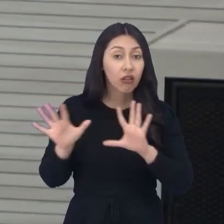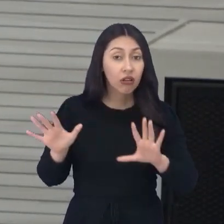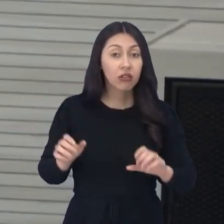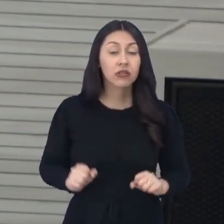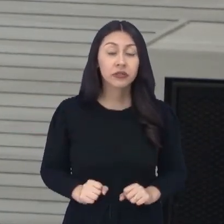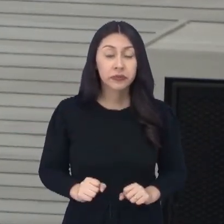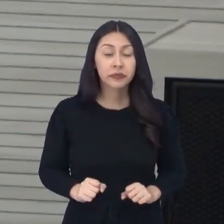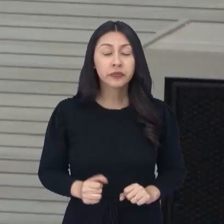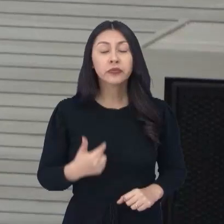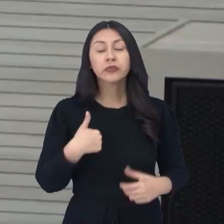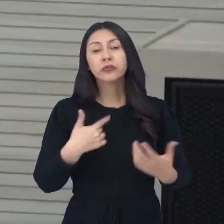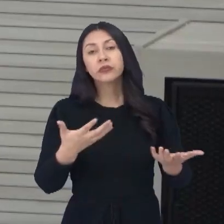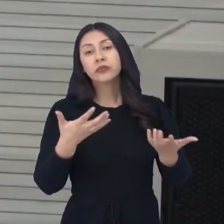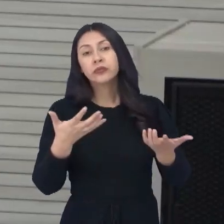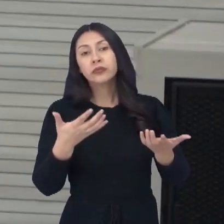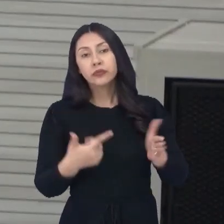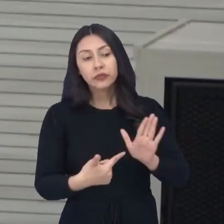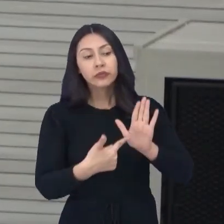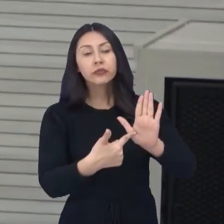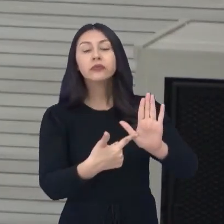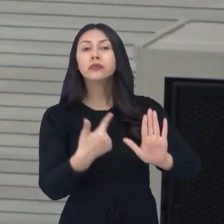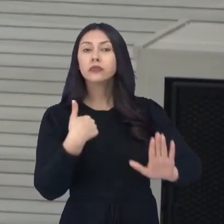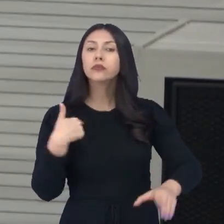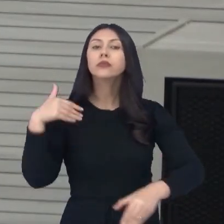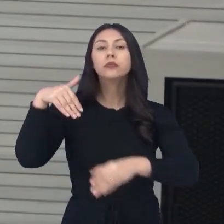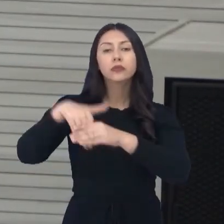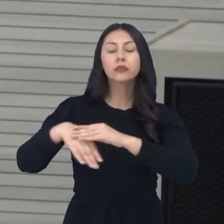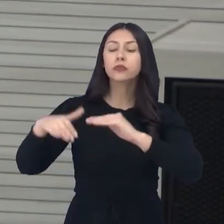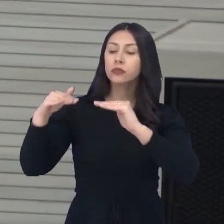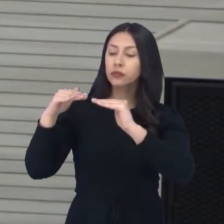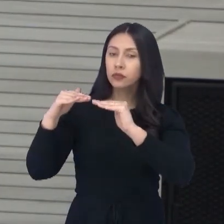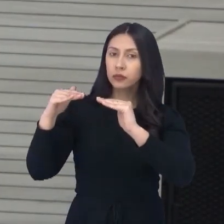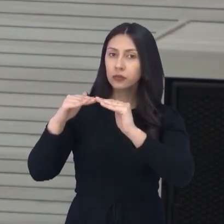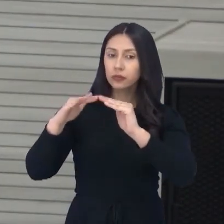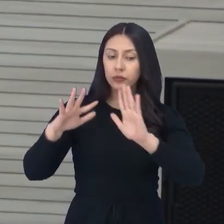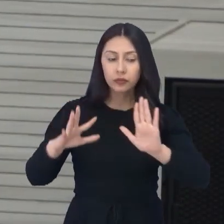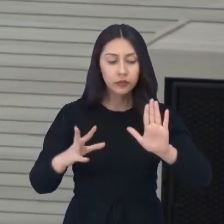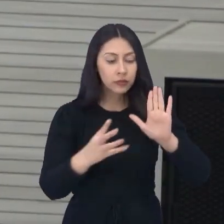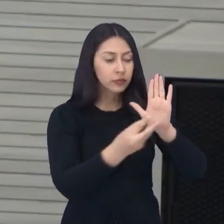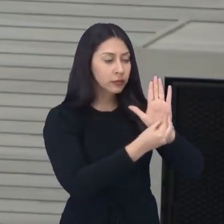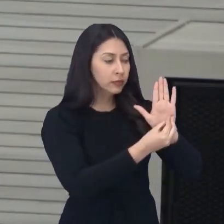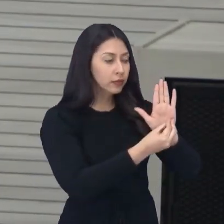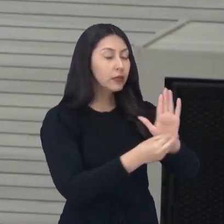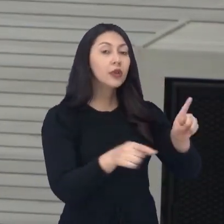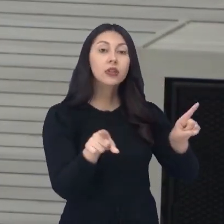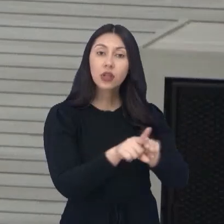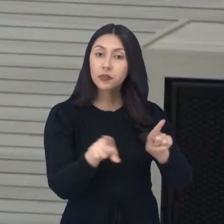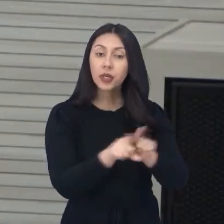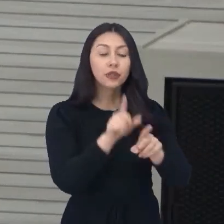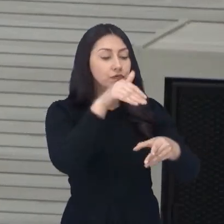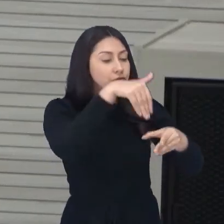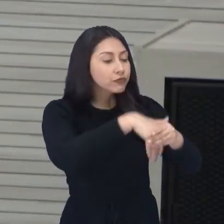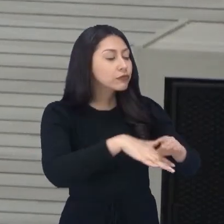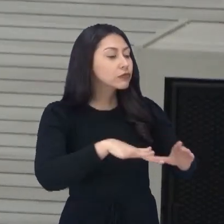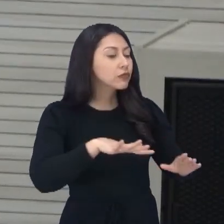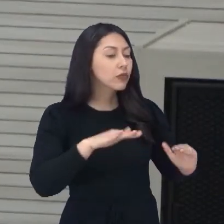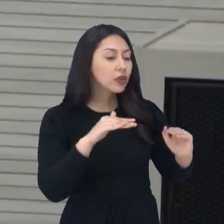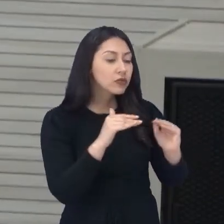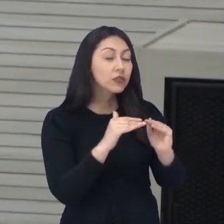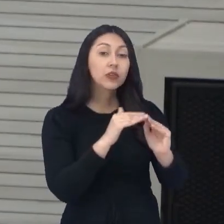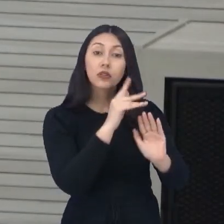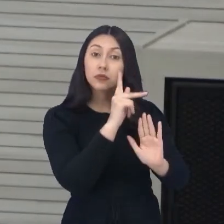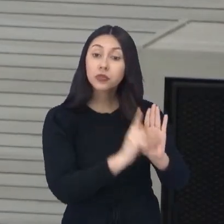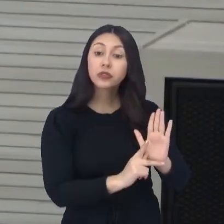aqui dizer que fui favorável à emenda do vereador Juvenil, não é? Mas favorável também ao projeto, mas o